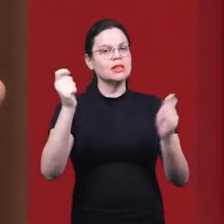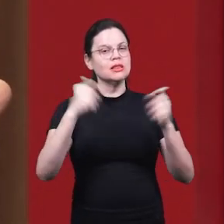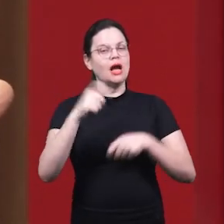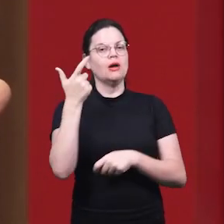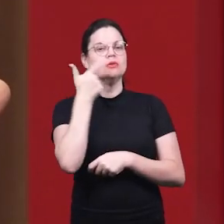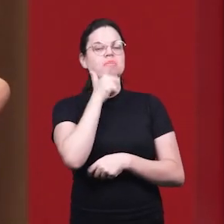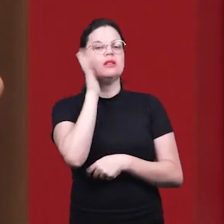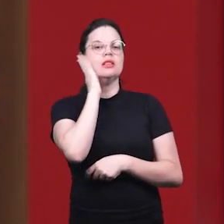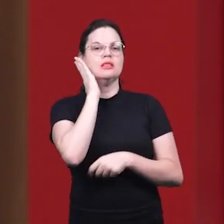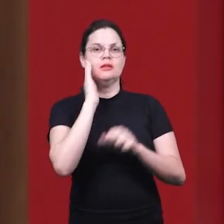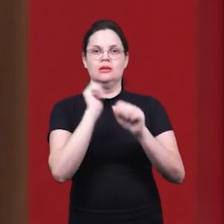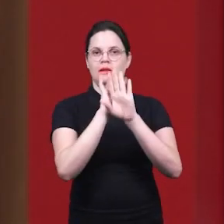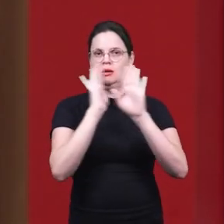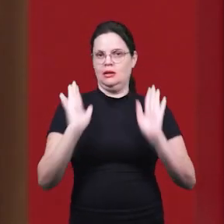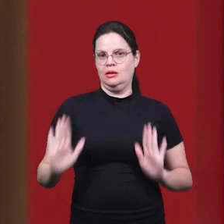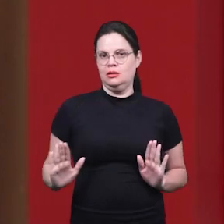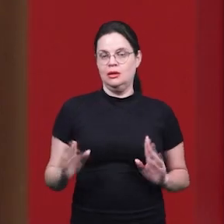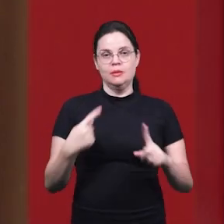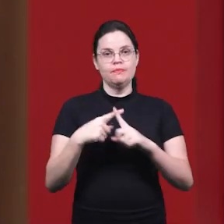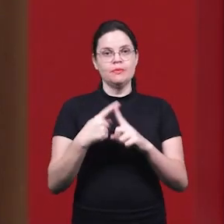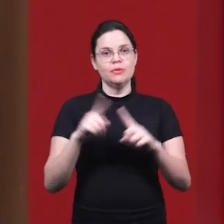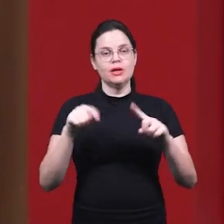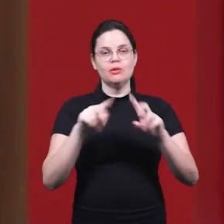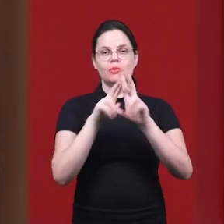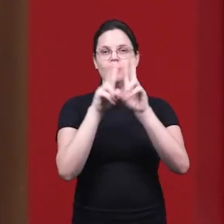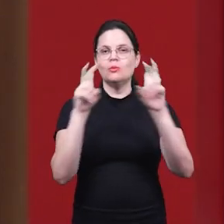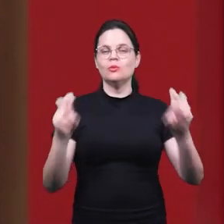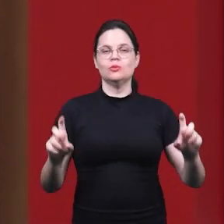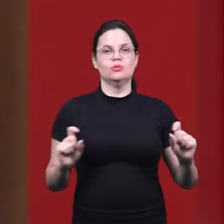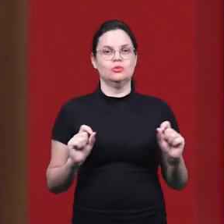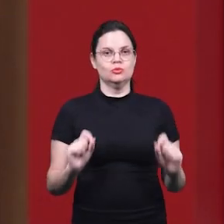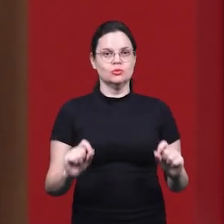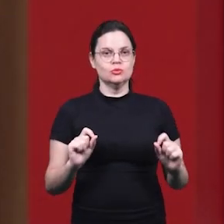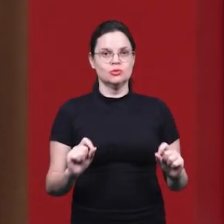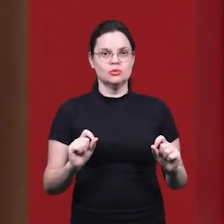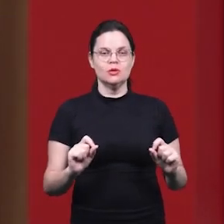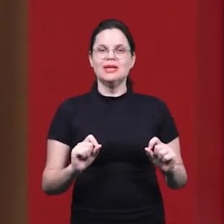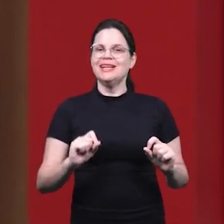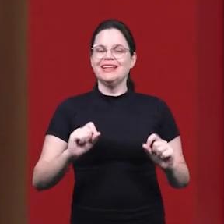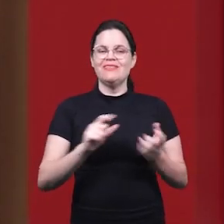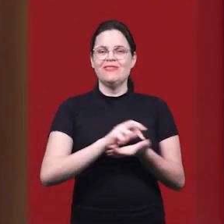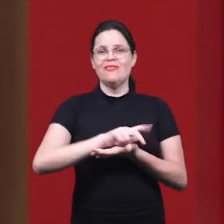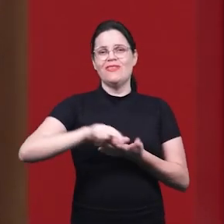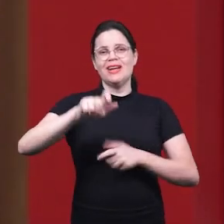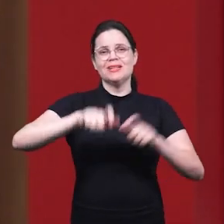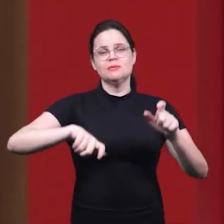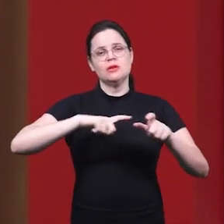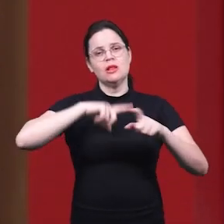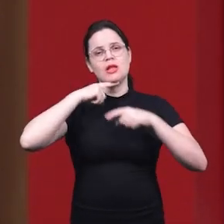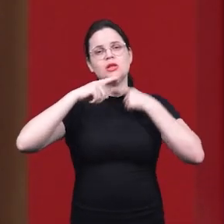entender o que se está falando, porque é uma matéria que traz dúvidas